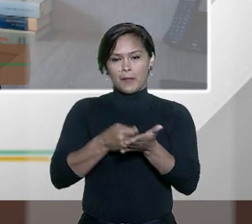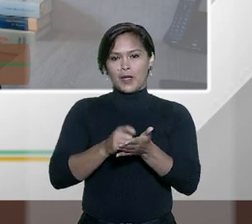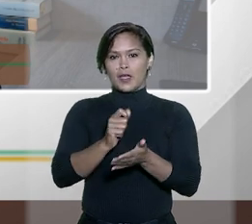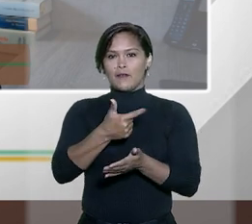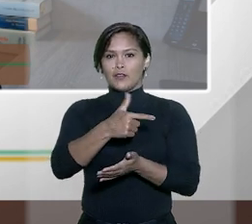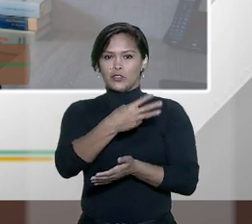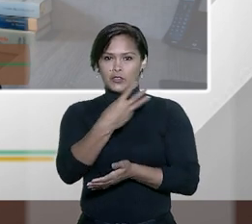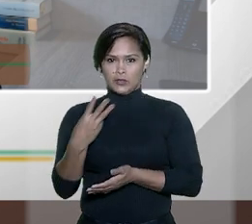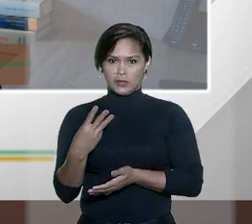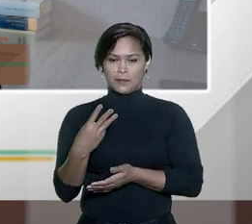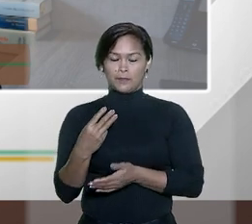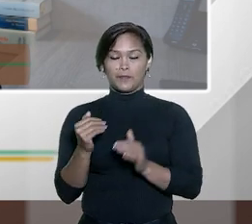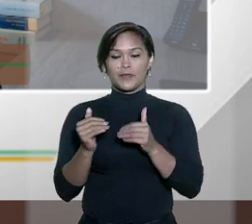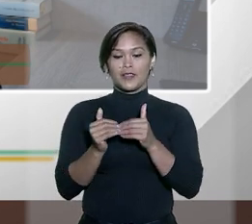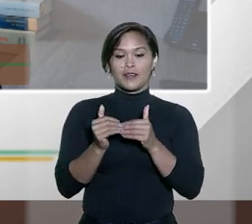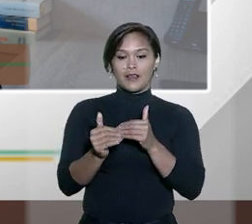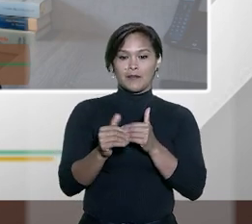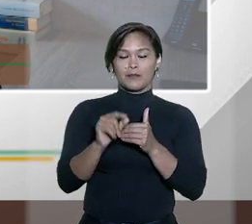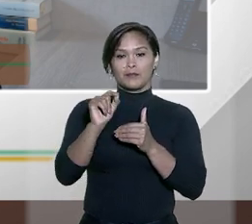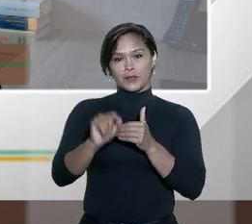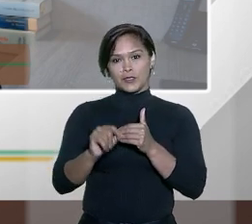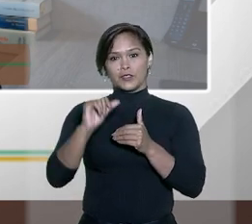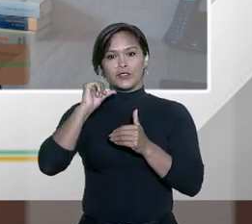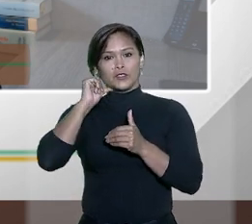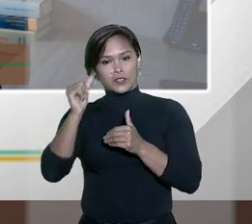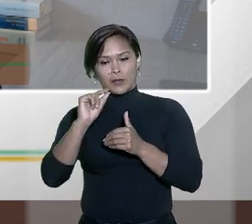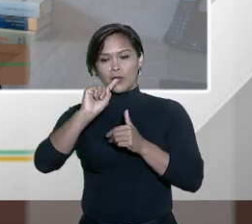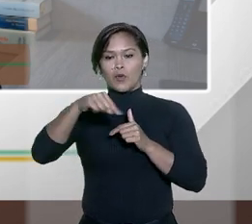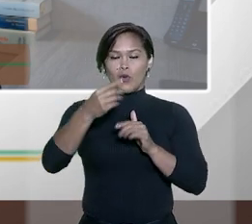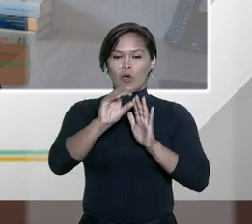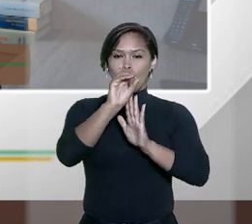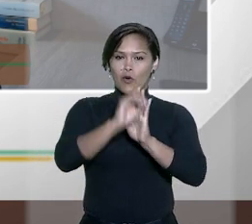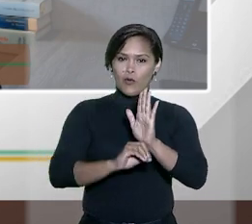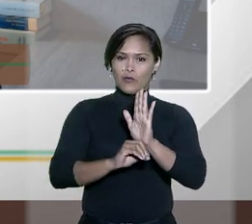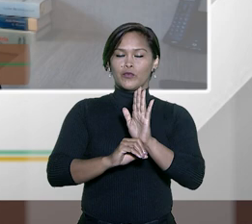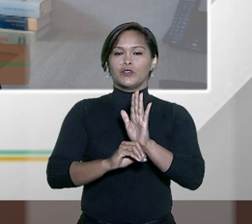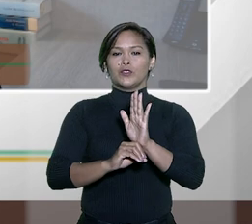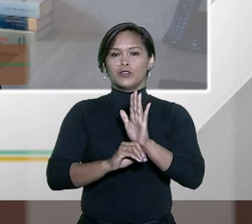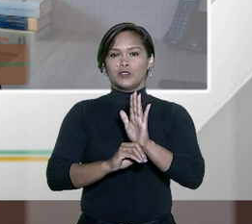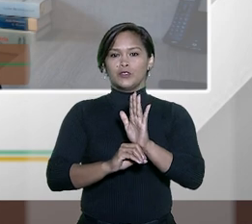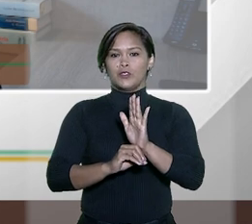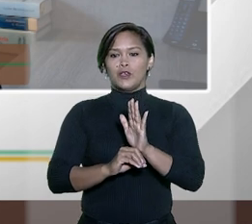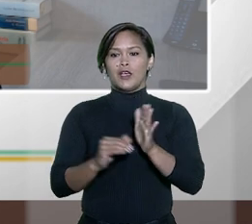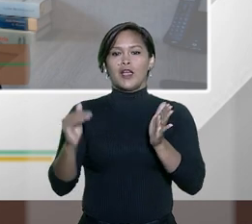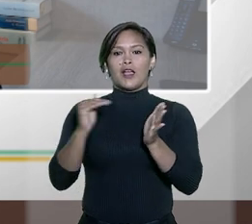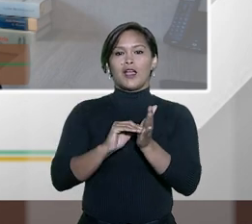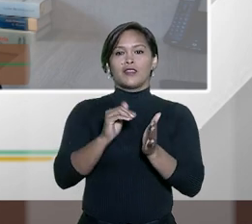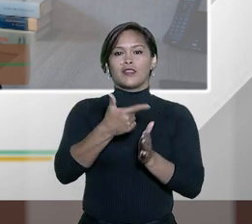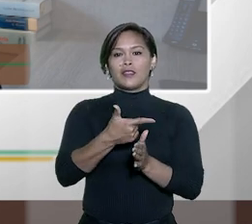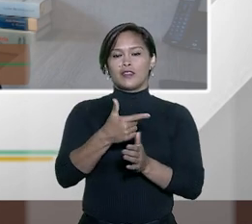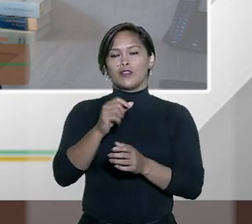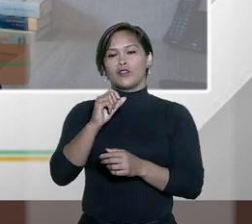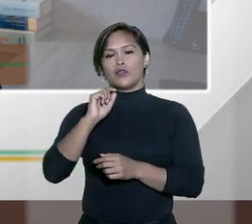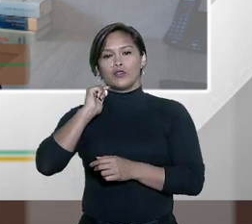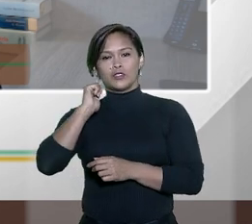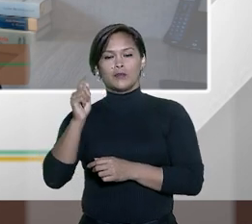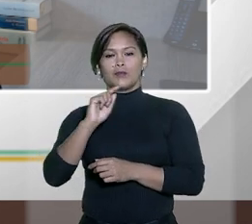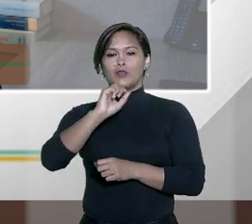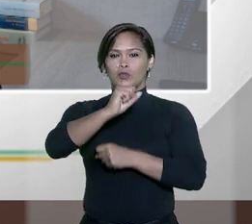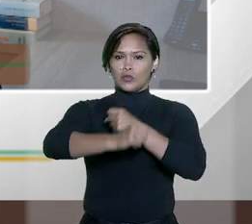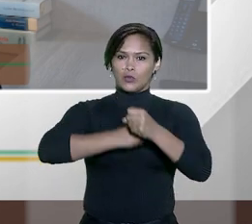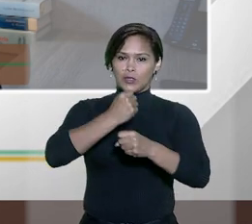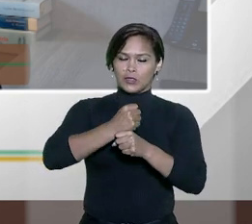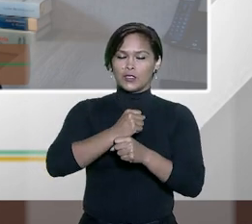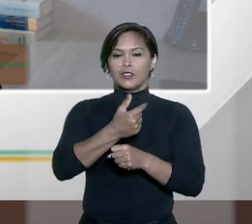2023. A partir de abril, se for expedido algum ofício precatório, e até 2 de abril de 2000 e do ano